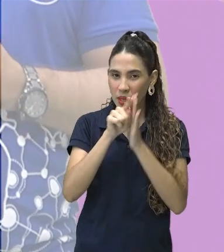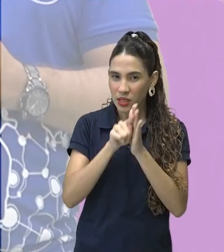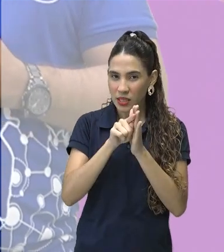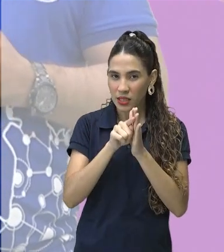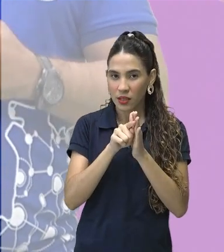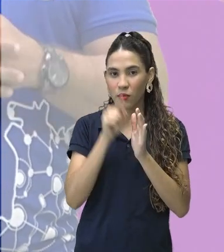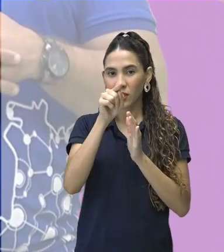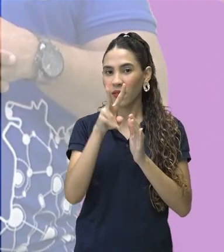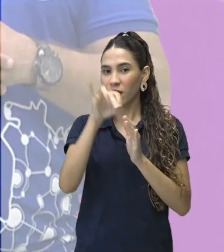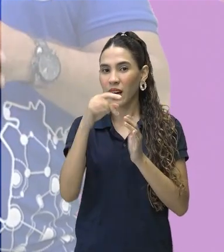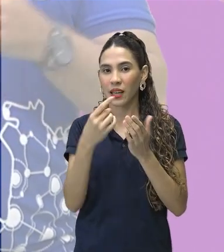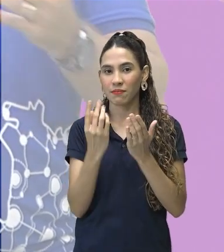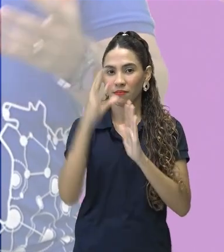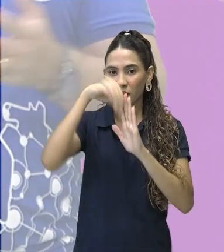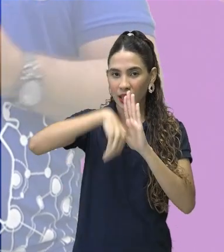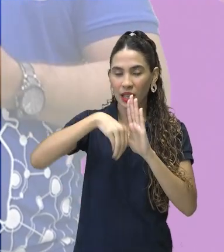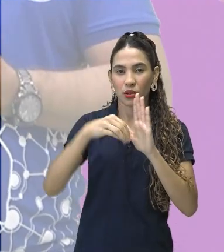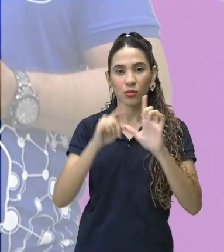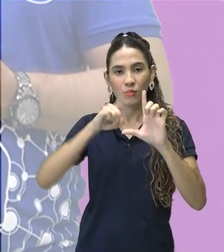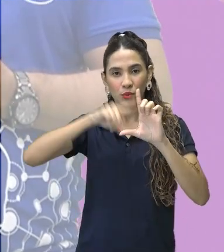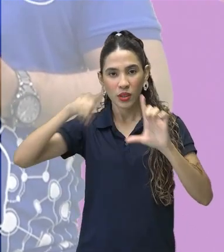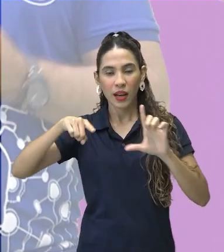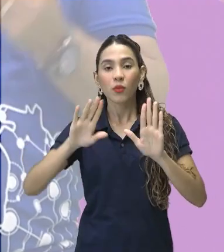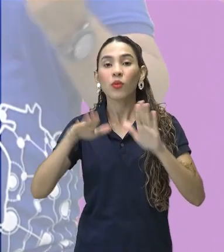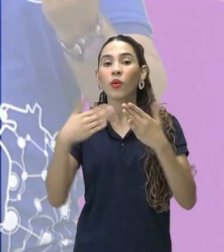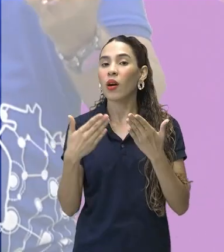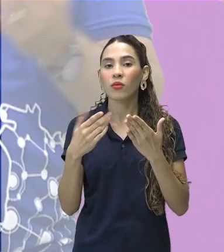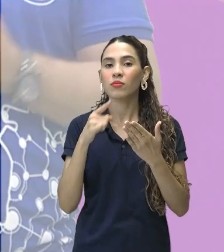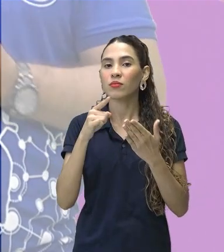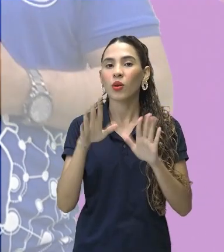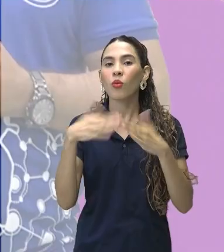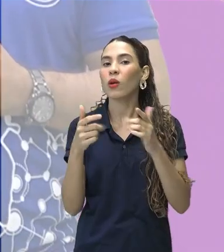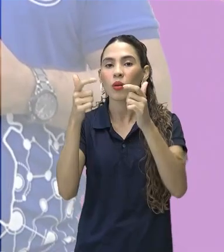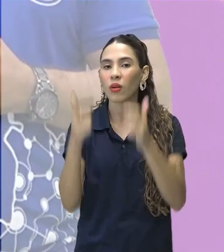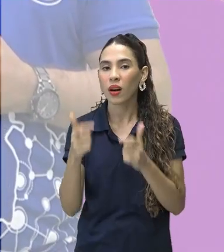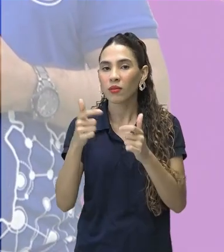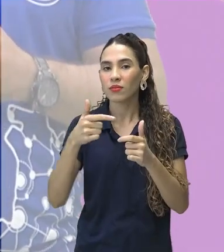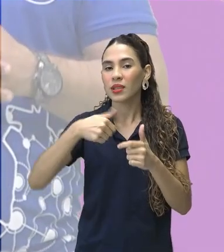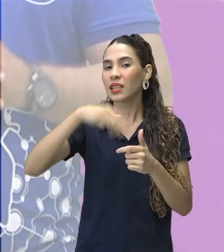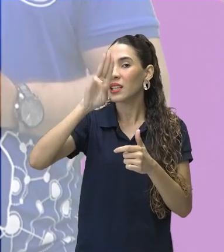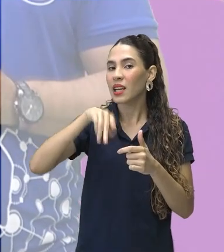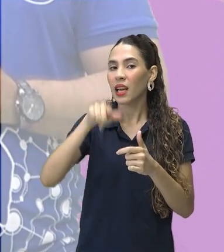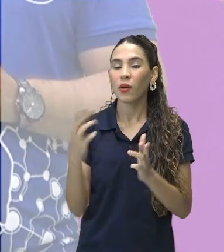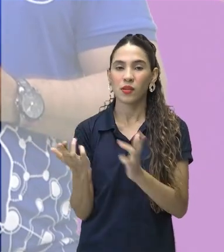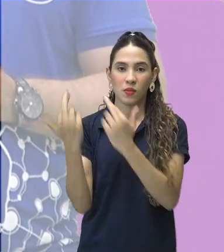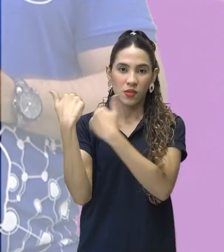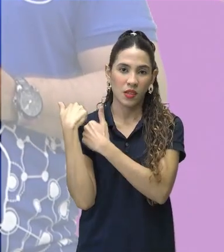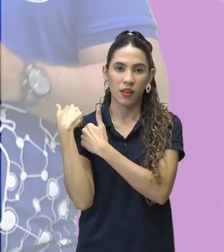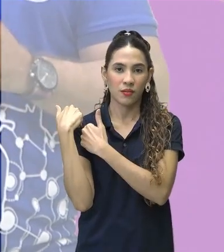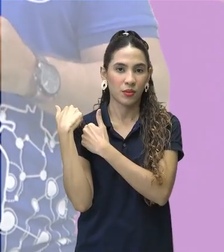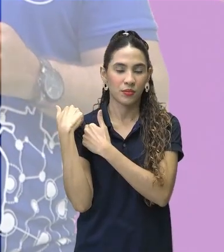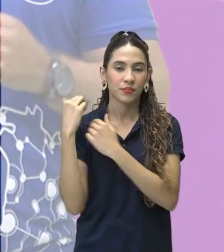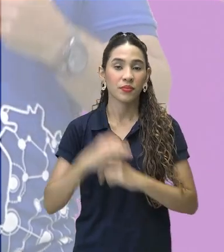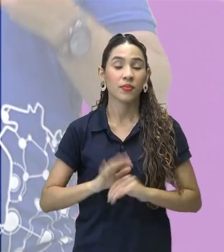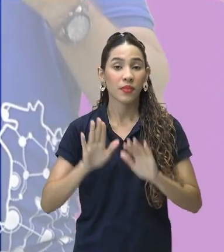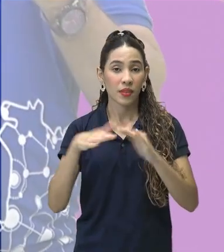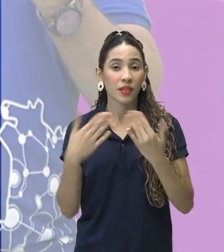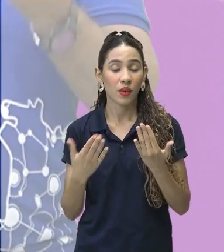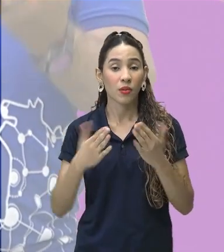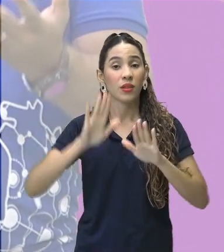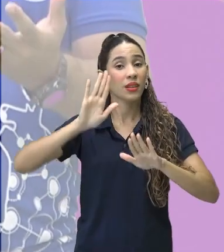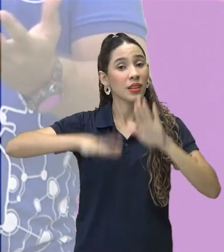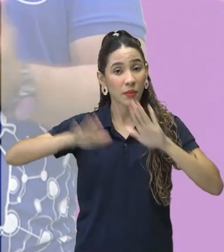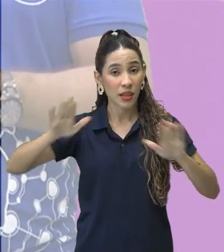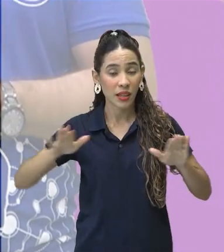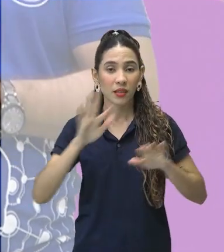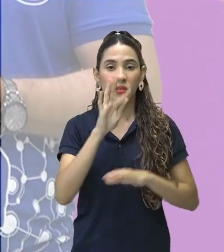sendo ali, né, divulgada no nosso gráfico. De onde é que ela veio? Quem foi que chegou àquele resultado? Então,